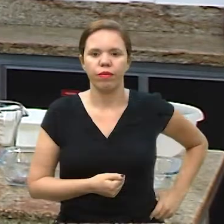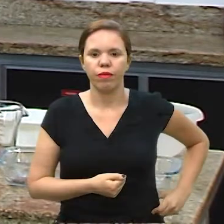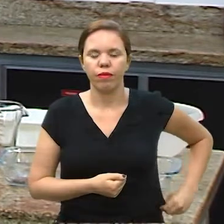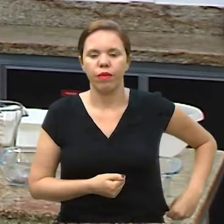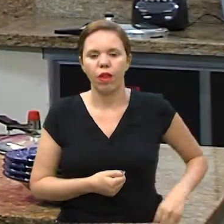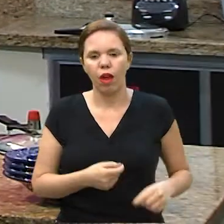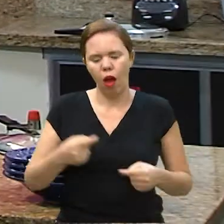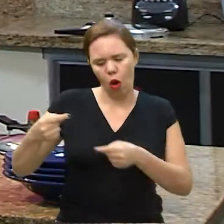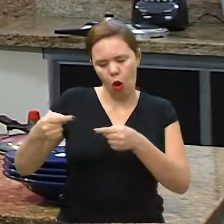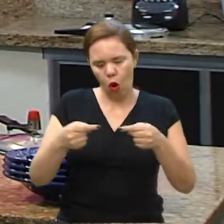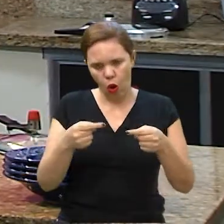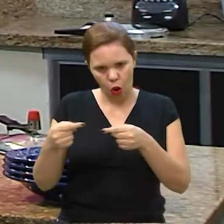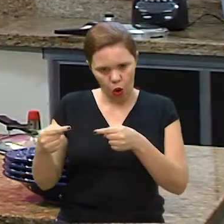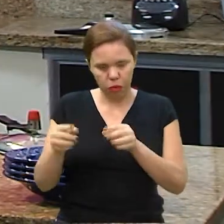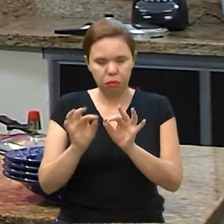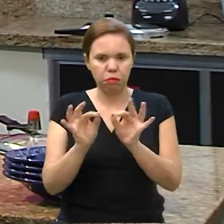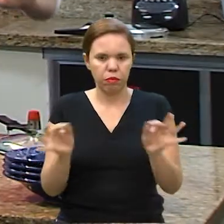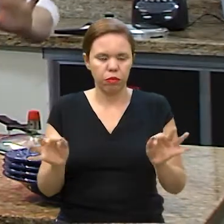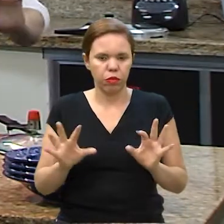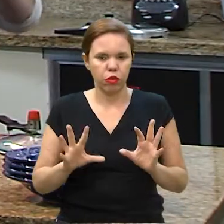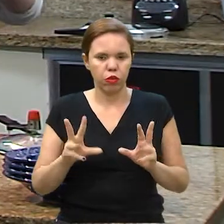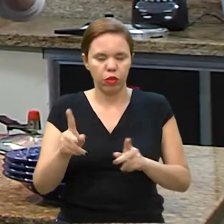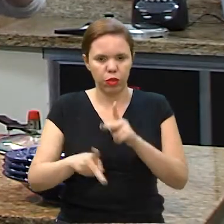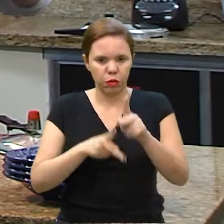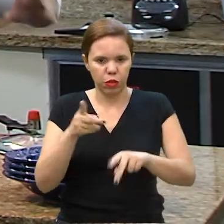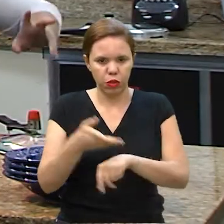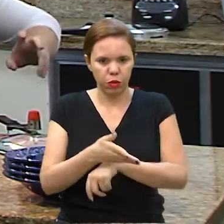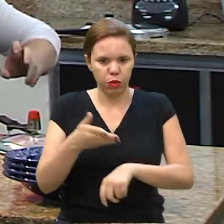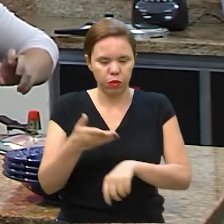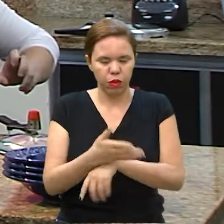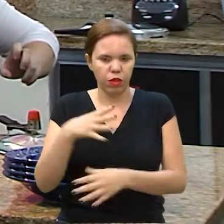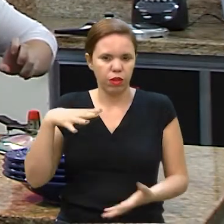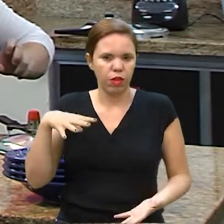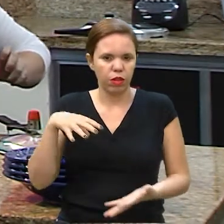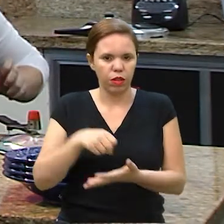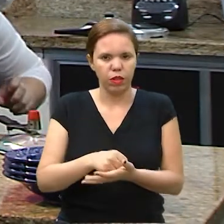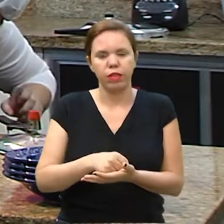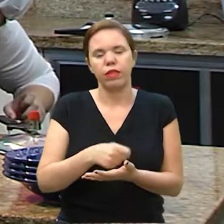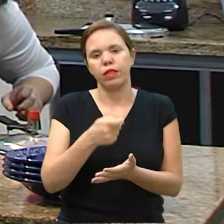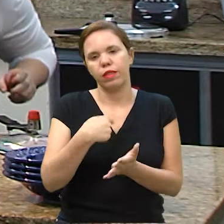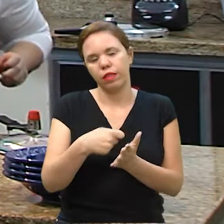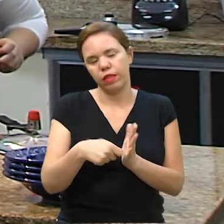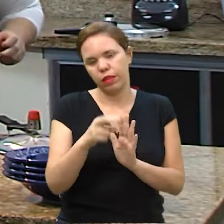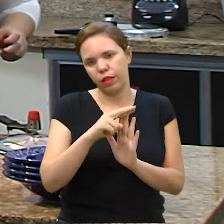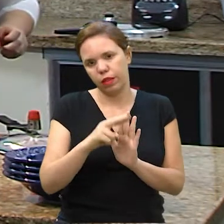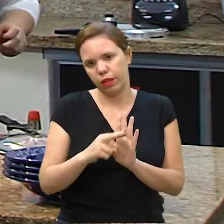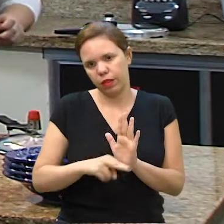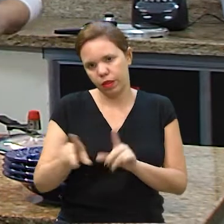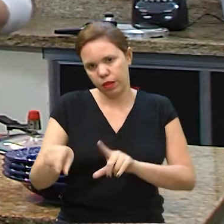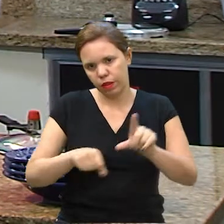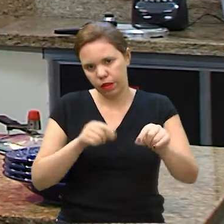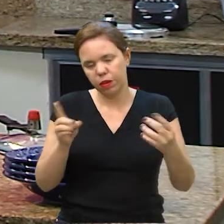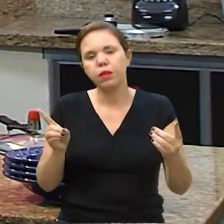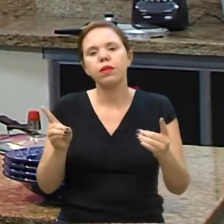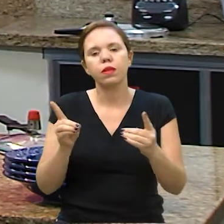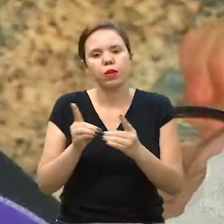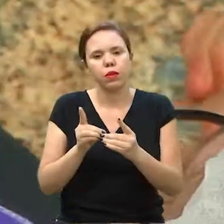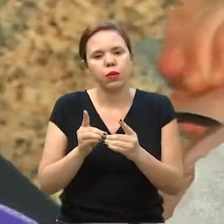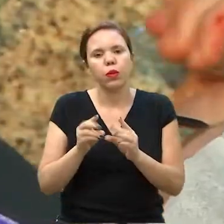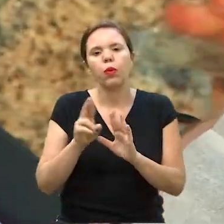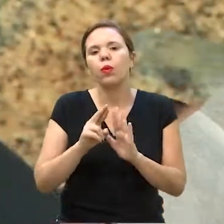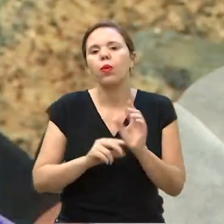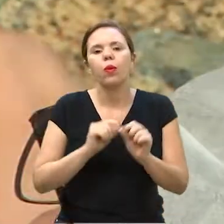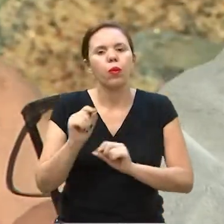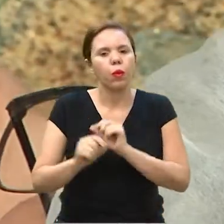A competição é bem simples. Todos os participantes inscreveram uma receita. As selecionadas atendiam os seguintes